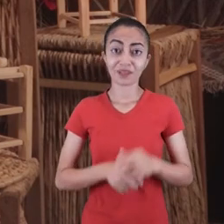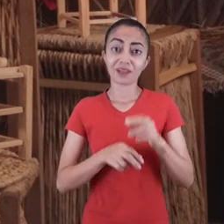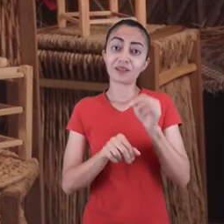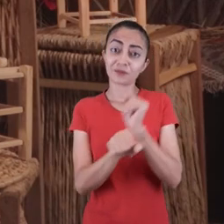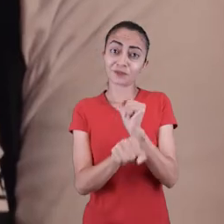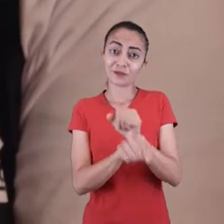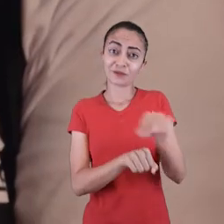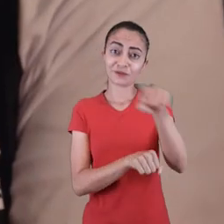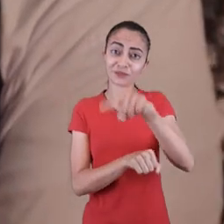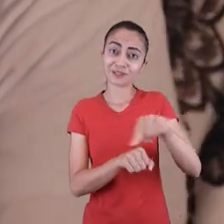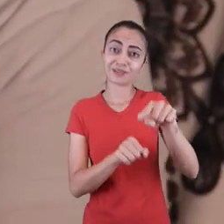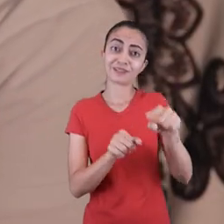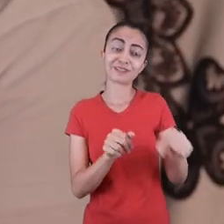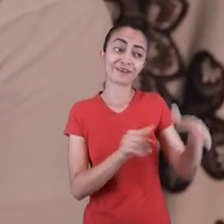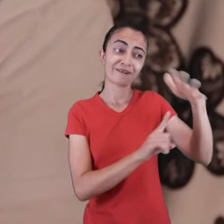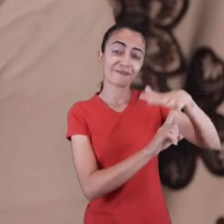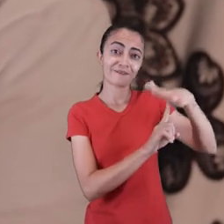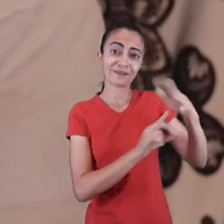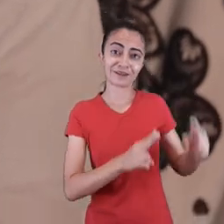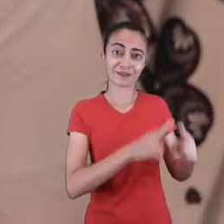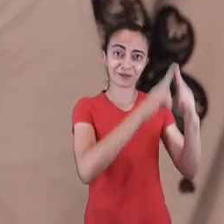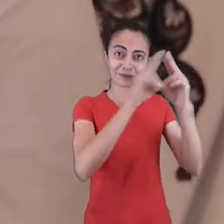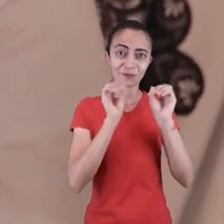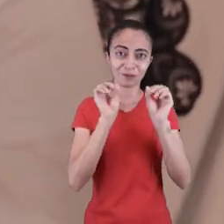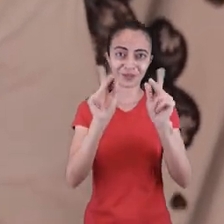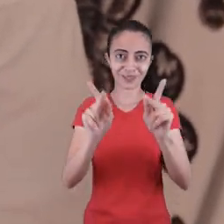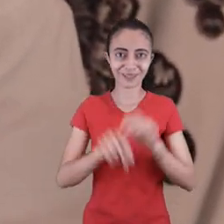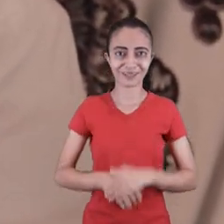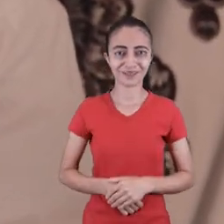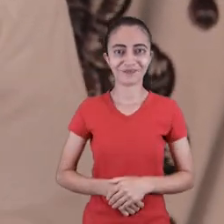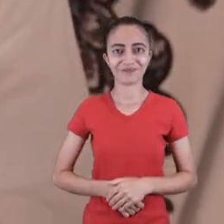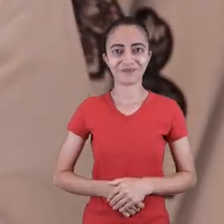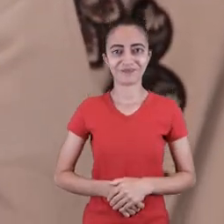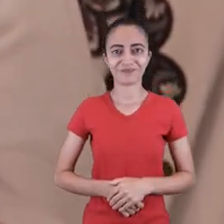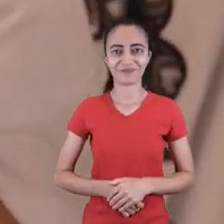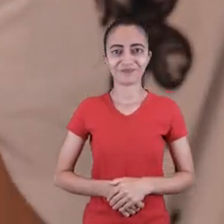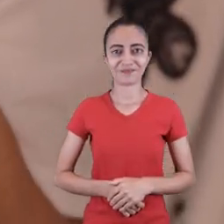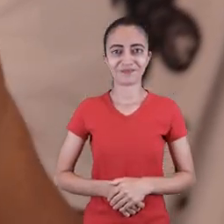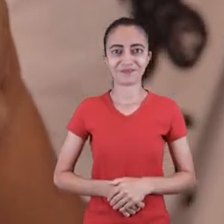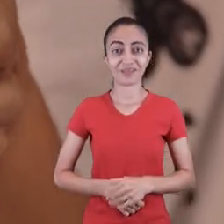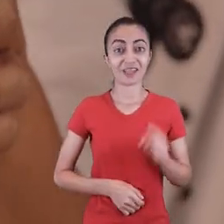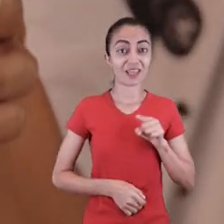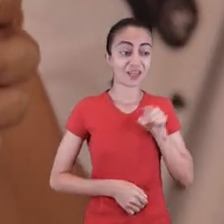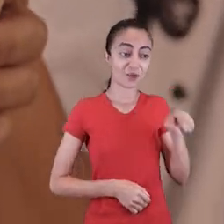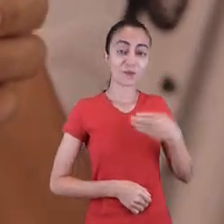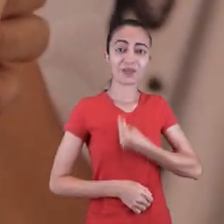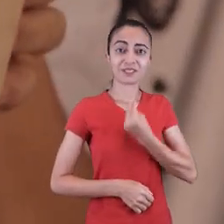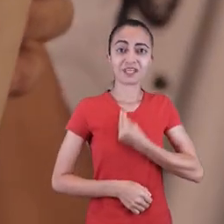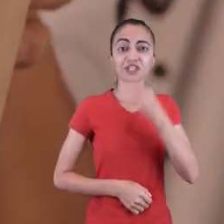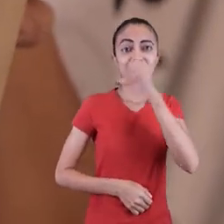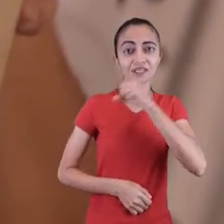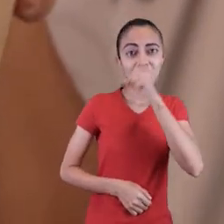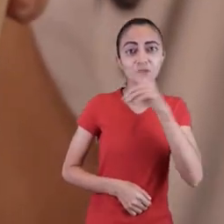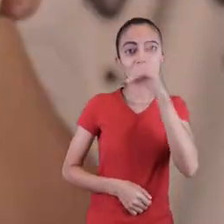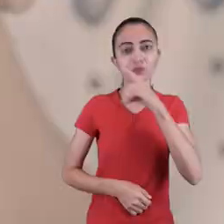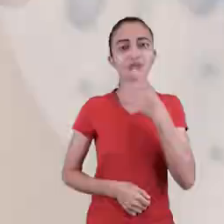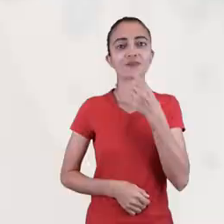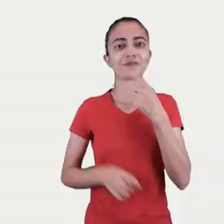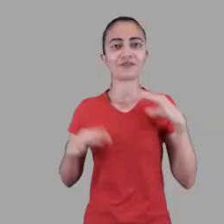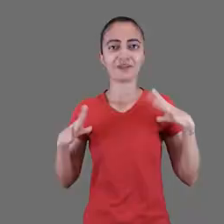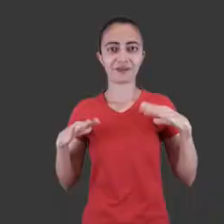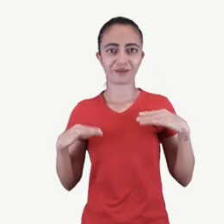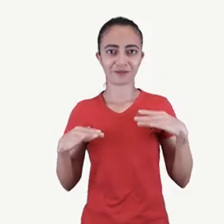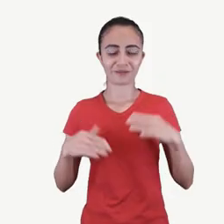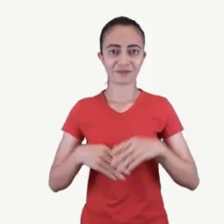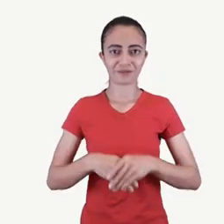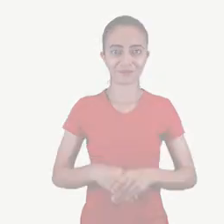E espero vocês lá na Feira da Torre, ok, pessoal? Estou lá. Sábado e domingo e feriado.